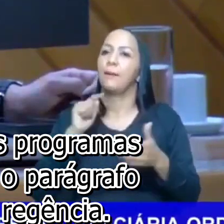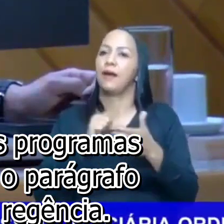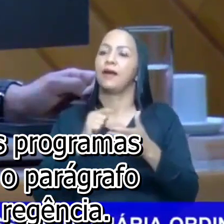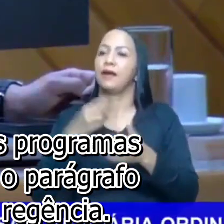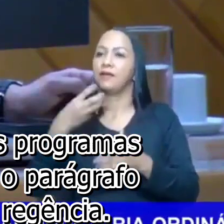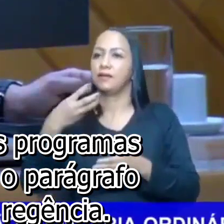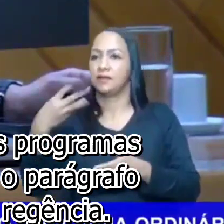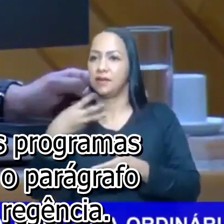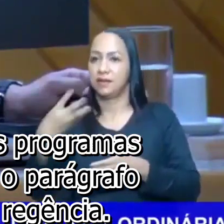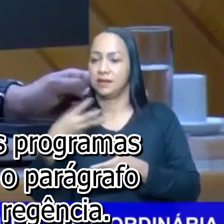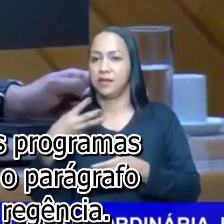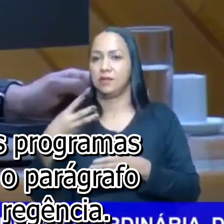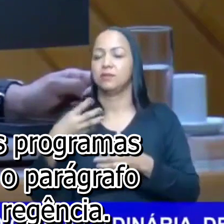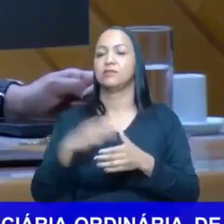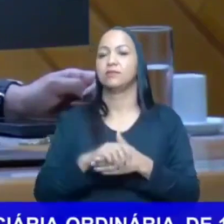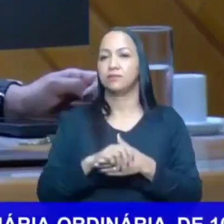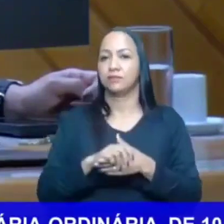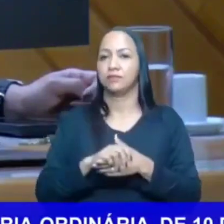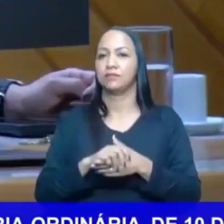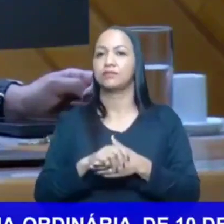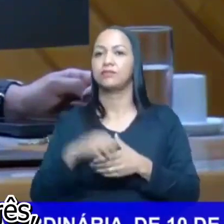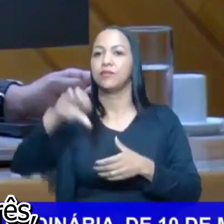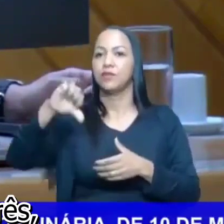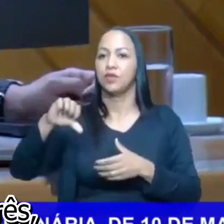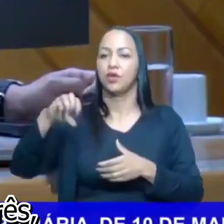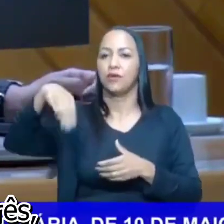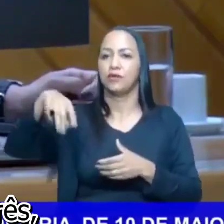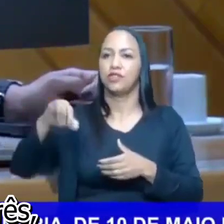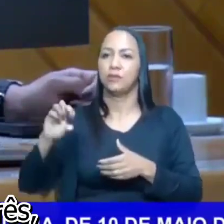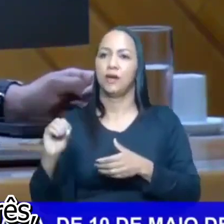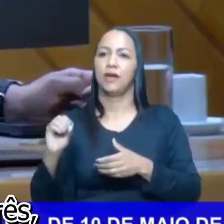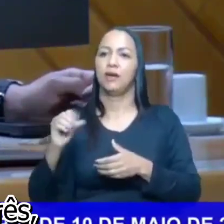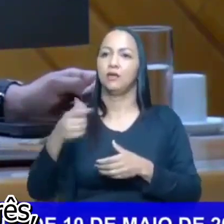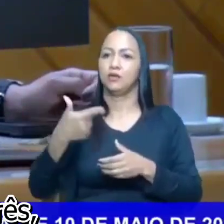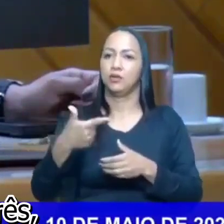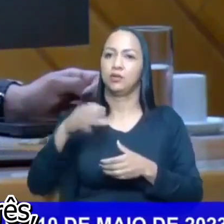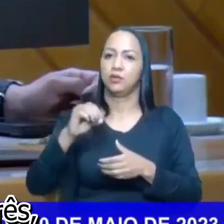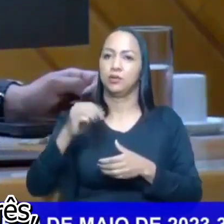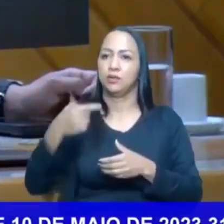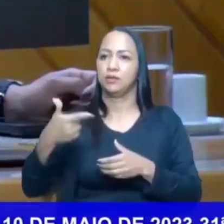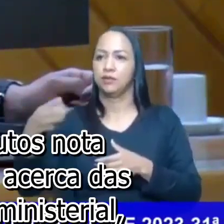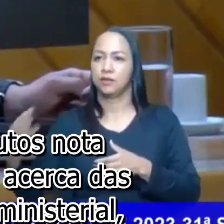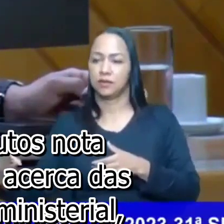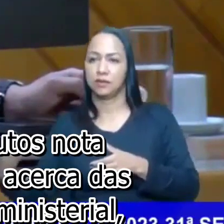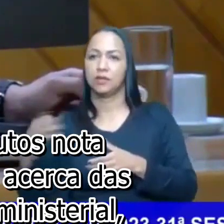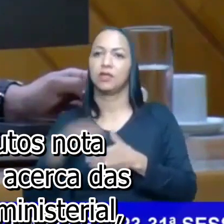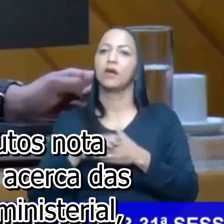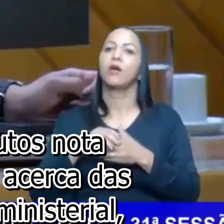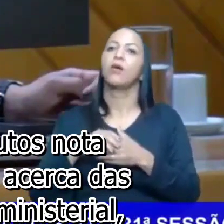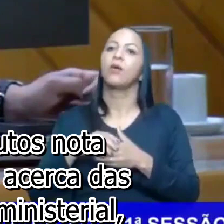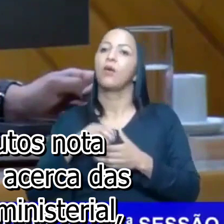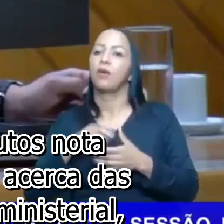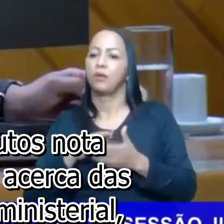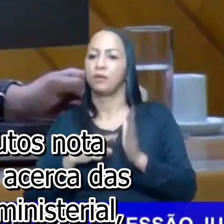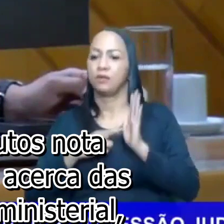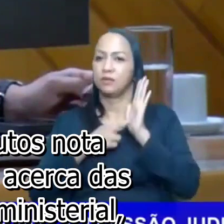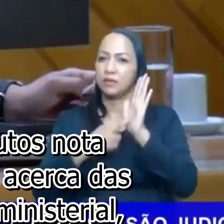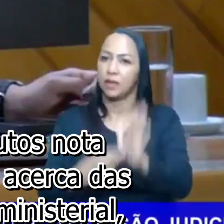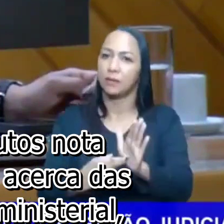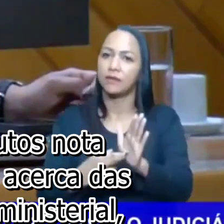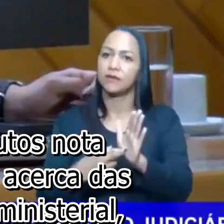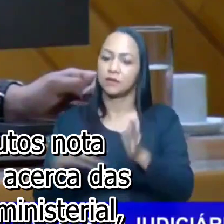da Resolução de Regência. Em 9 de maio de 2023, o representante legal do partido juntou aos autos